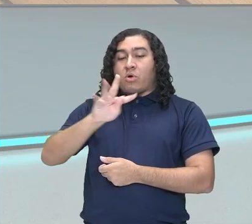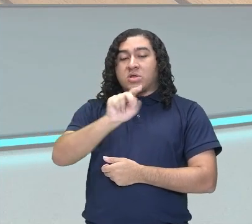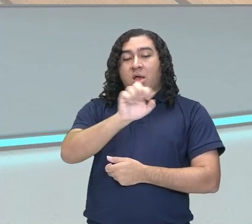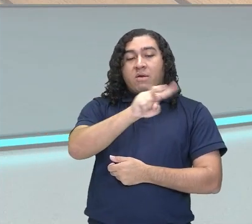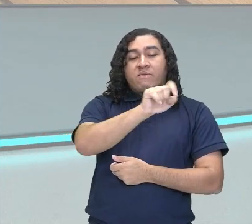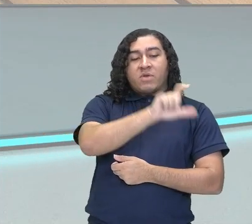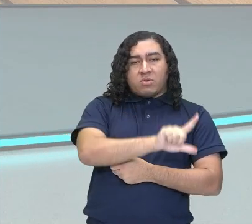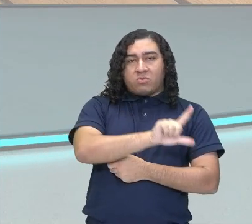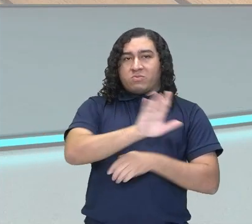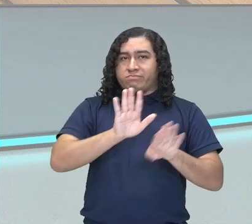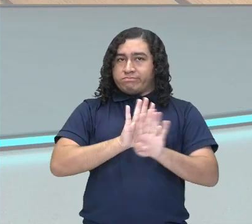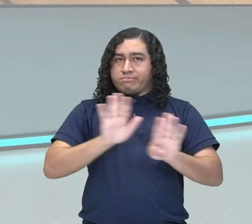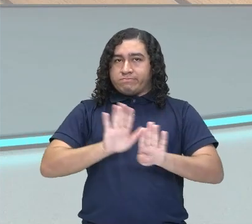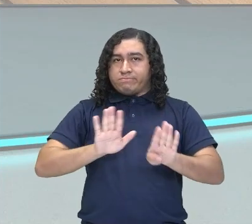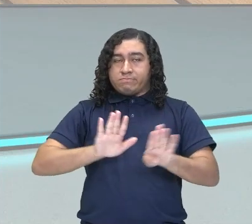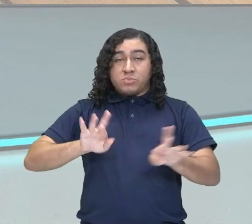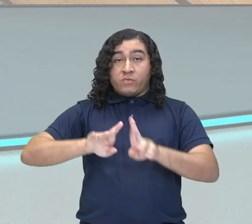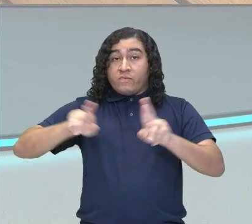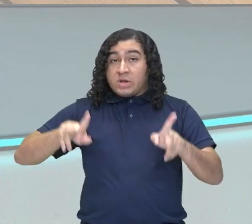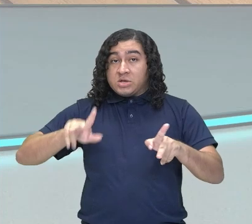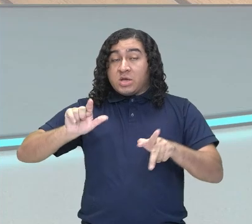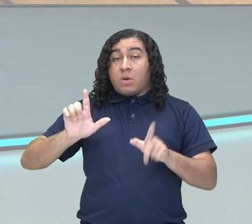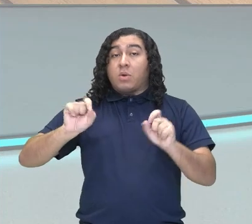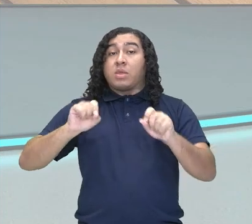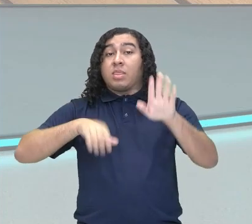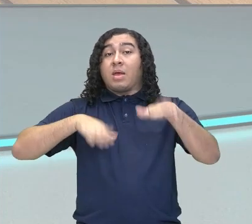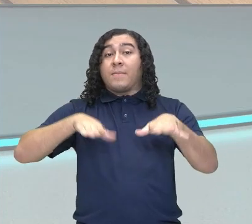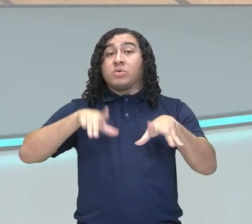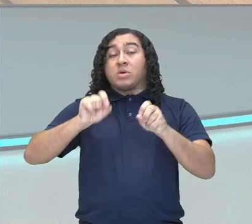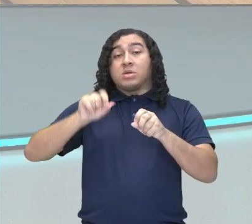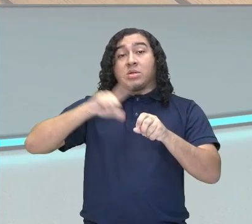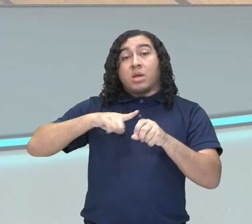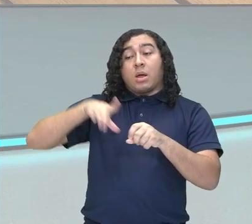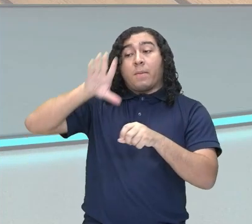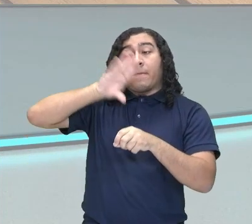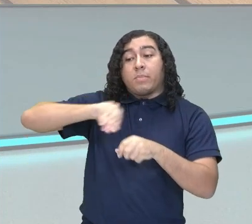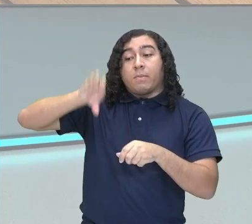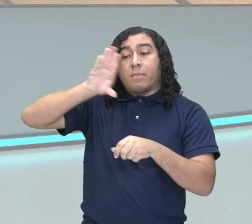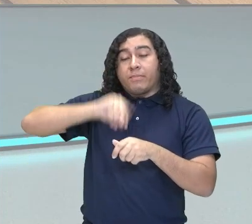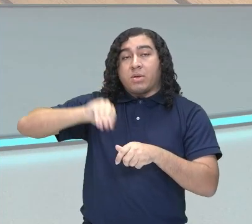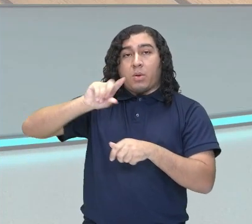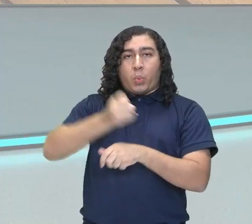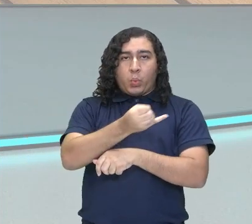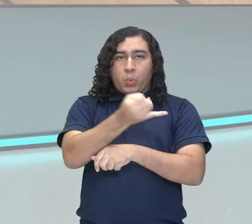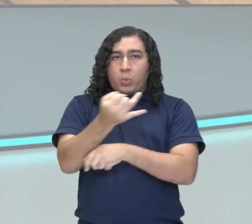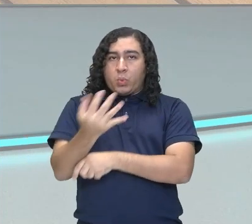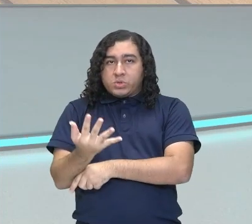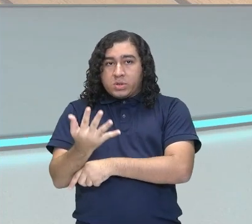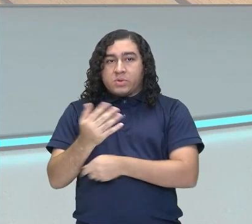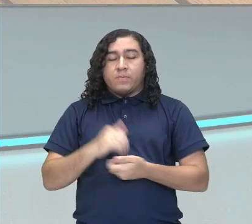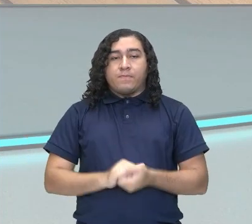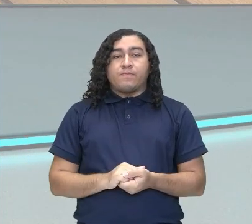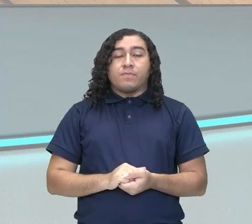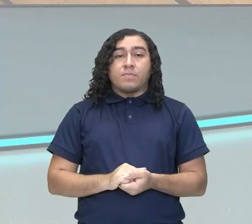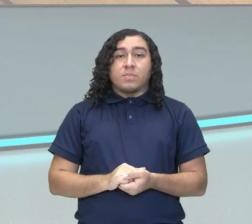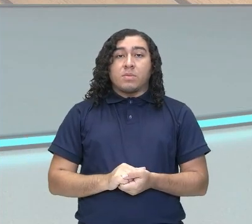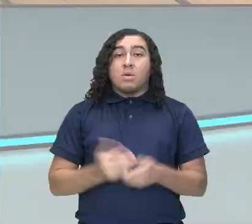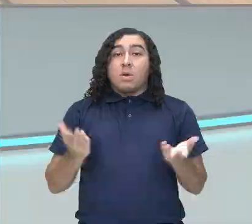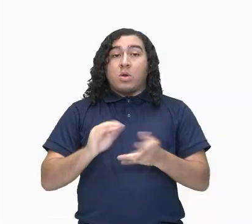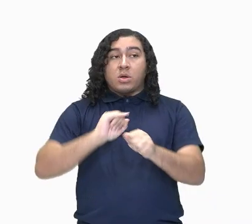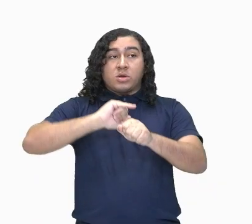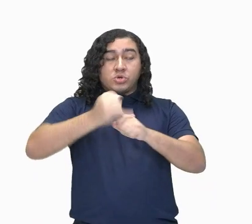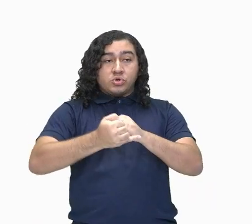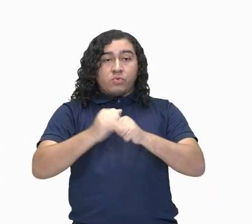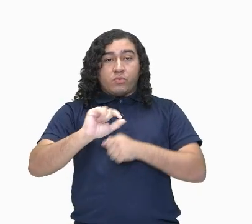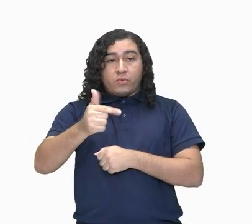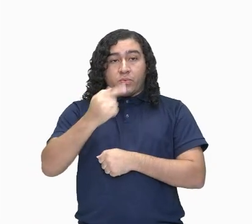comfortable, ok? Não. É de acordo com quando você abre e fecha a boca, beleza? Vamos voltar lá com os nossos adjetivos.